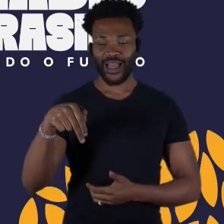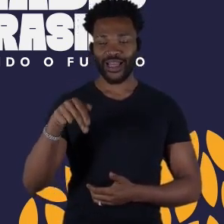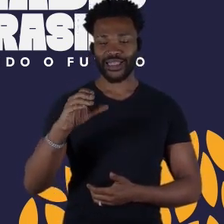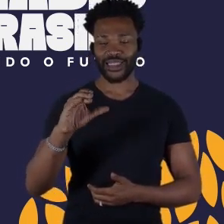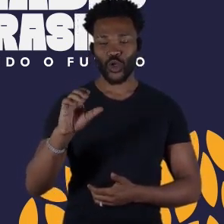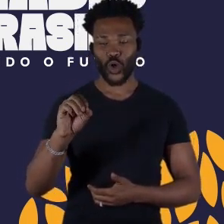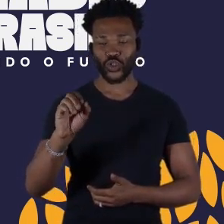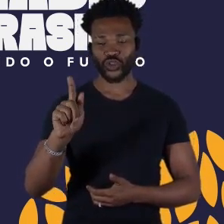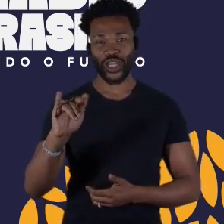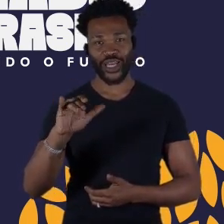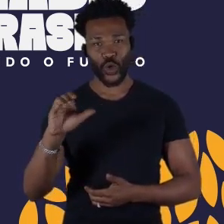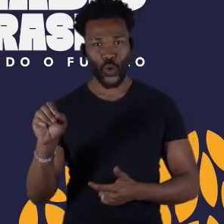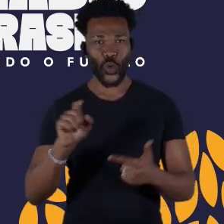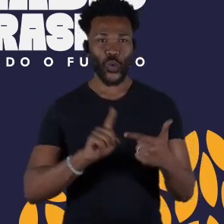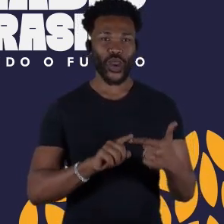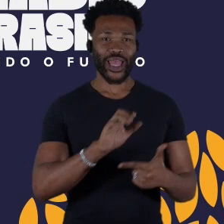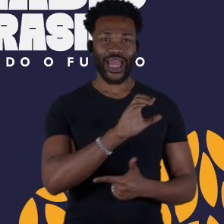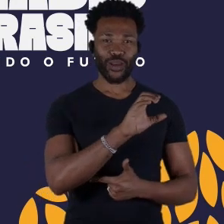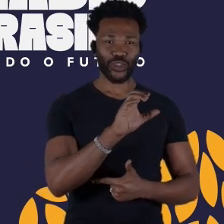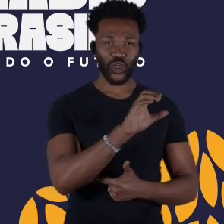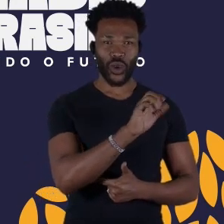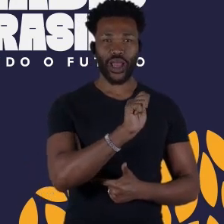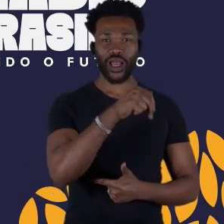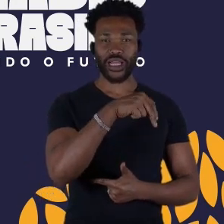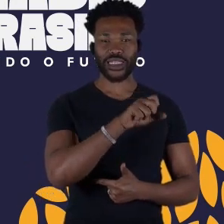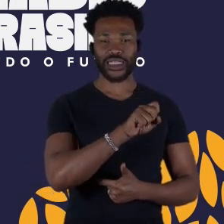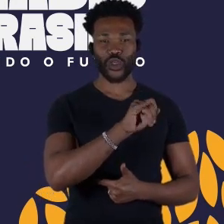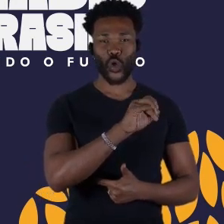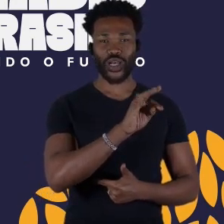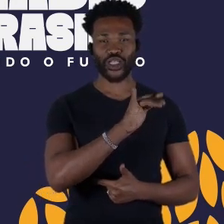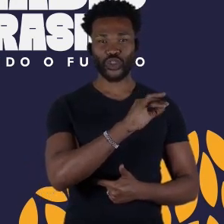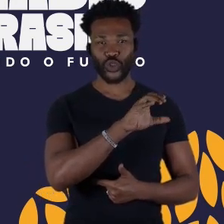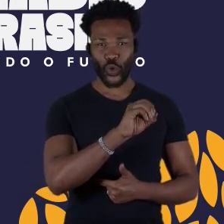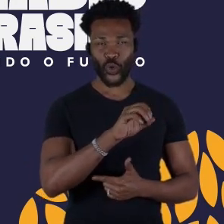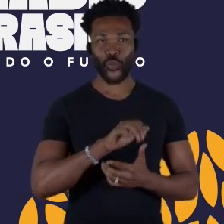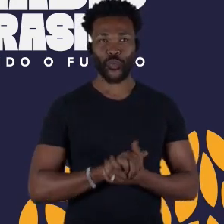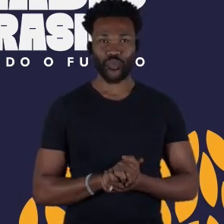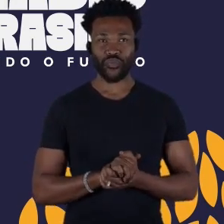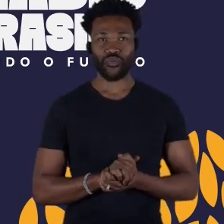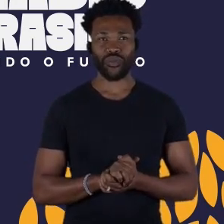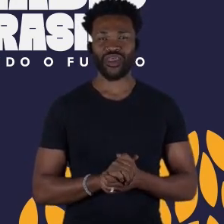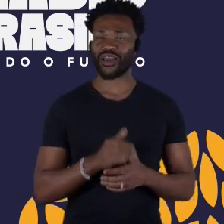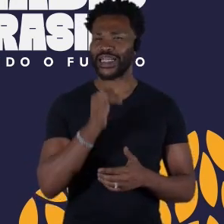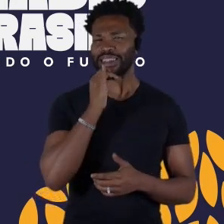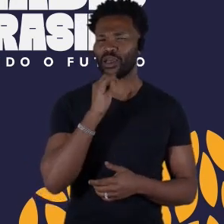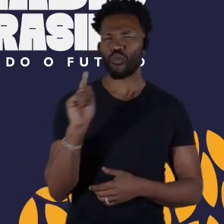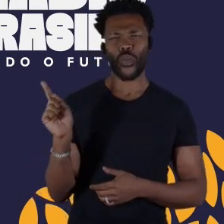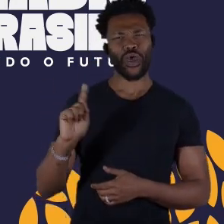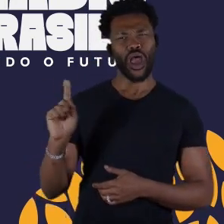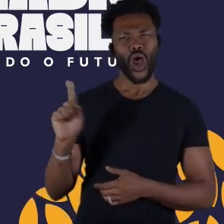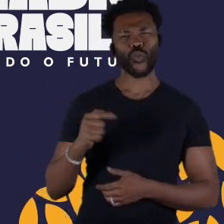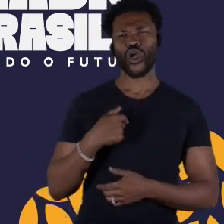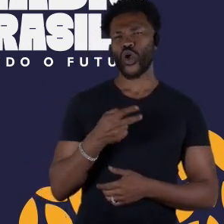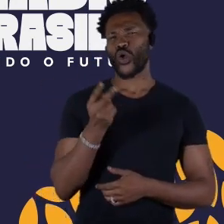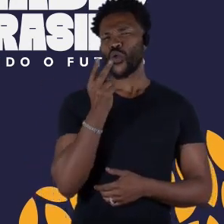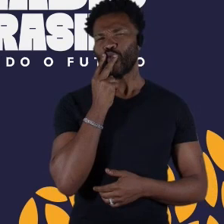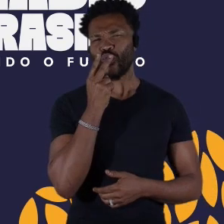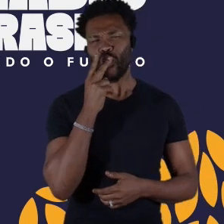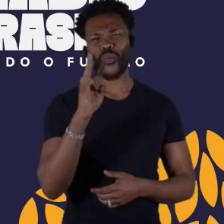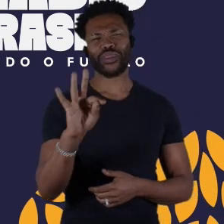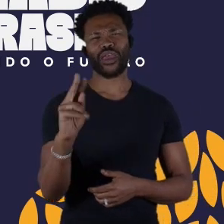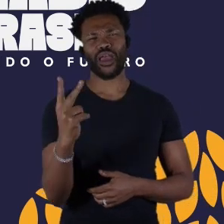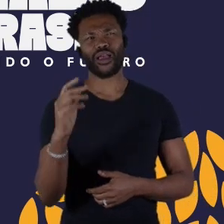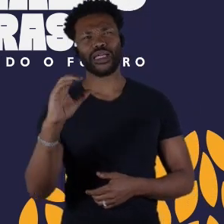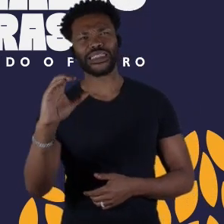ansiogênico. Canabidiol é ansiolítico. Mesmo, você diz, não, eu fumo THC, eu